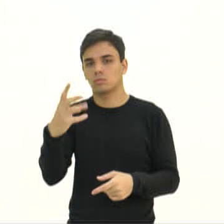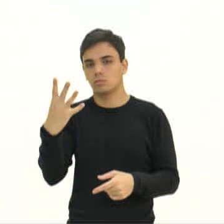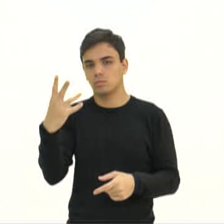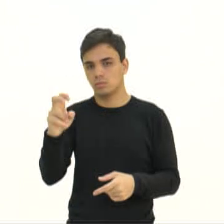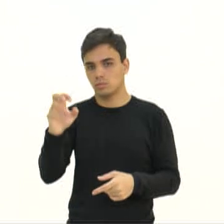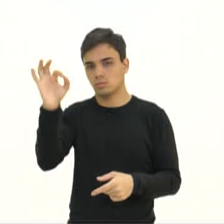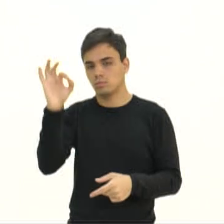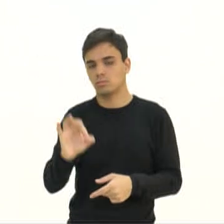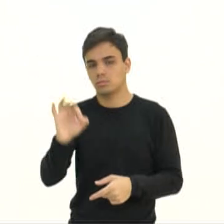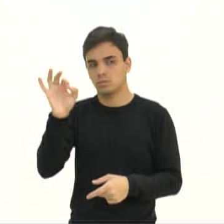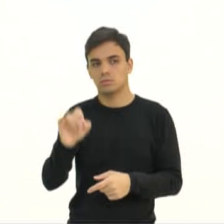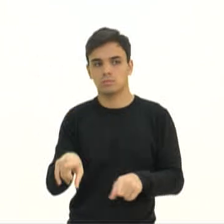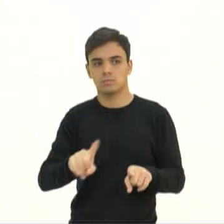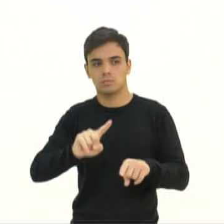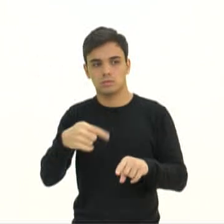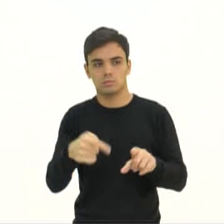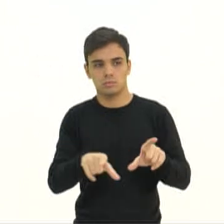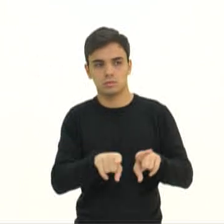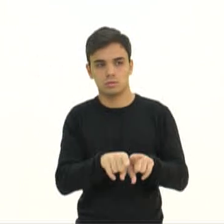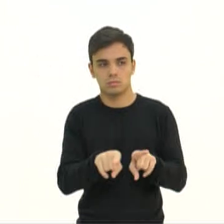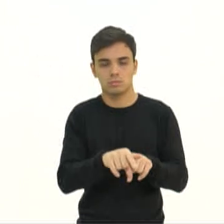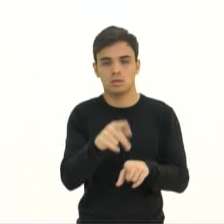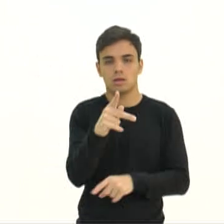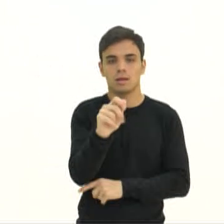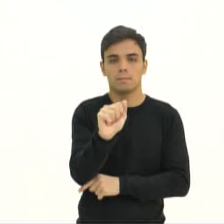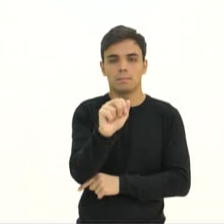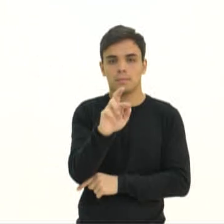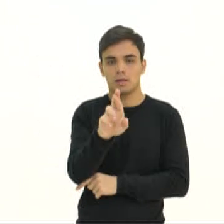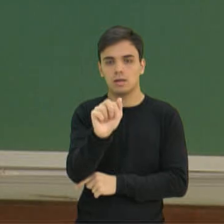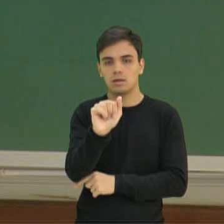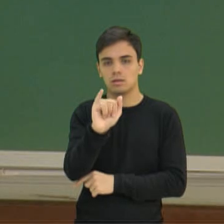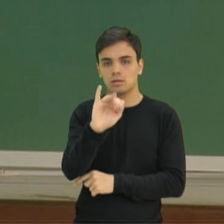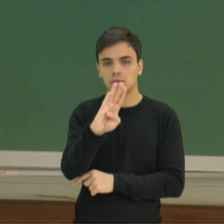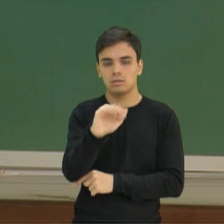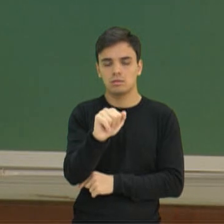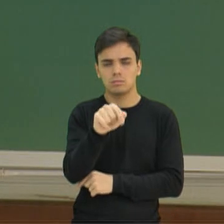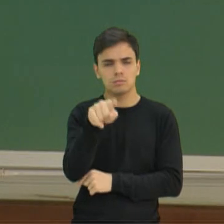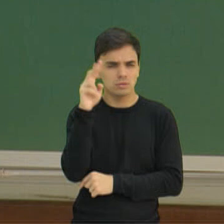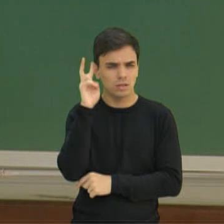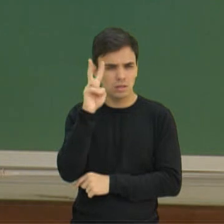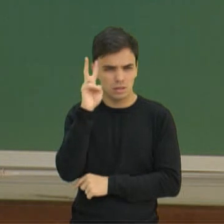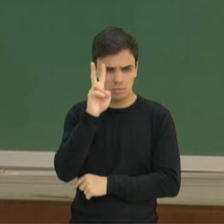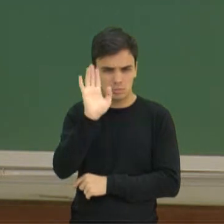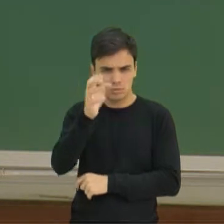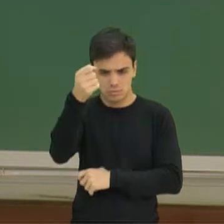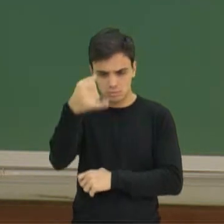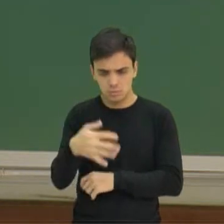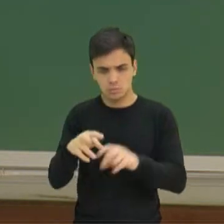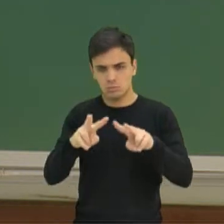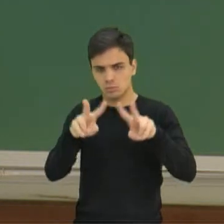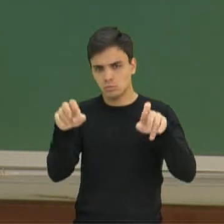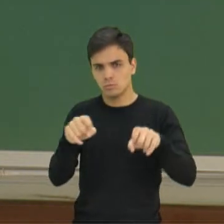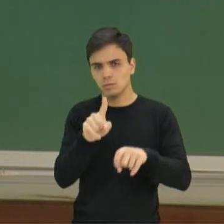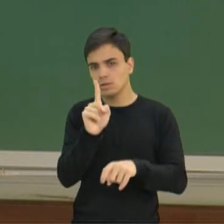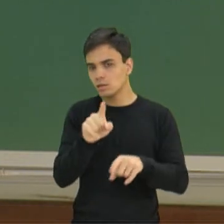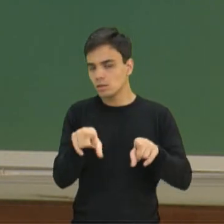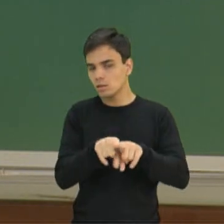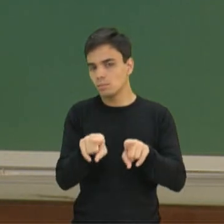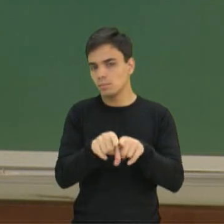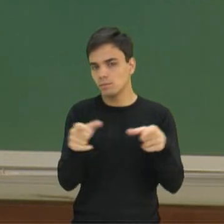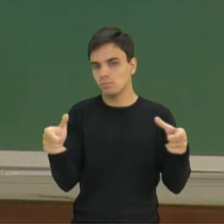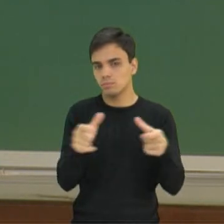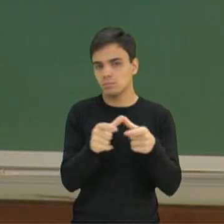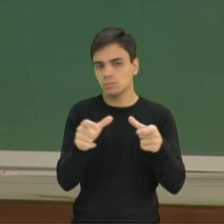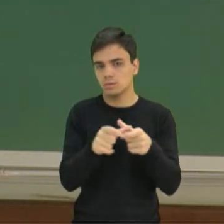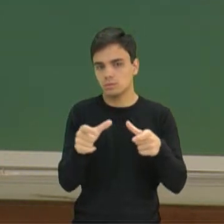11,45%, e depois nós vamos ter ali a Paraíba. Lembram lá que a gente falou que eles também eram os grandes produtores ali, se eu pensar